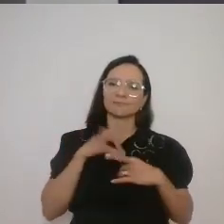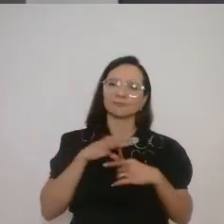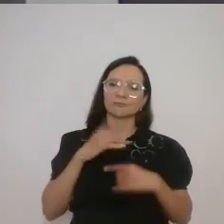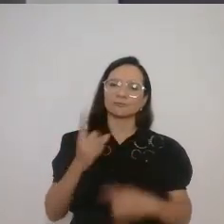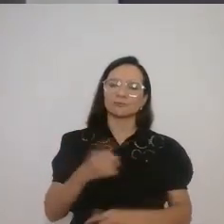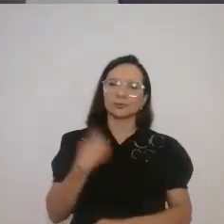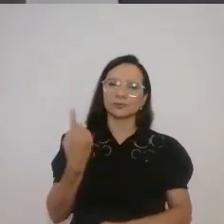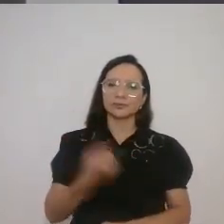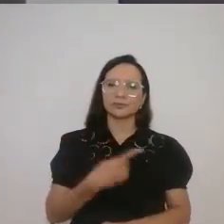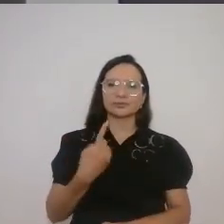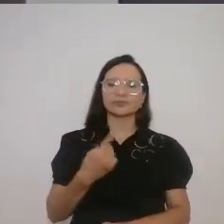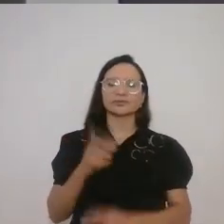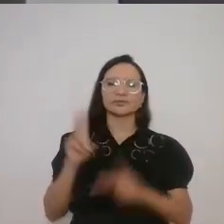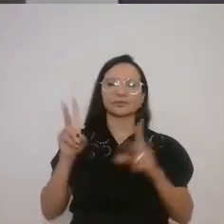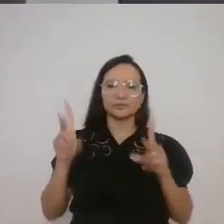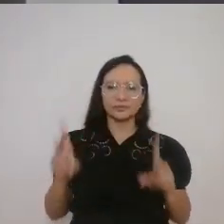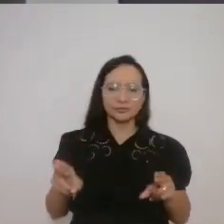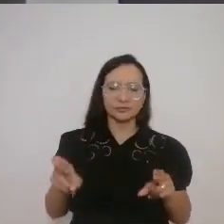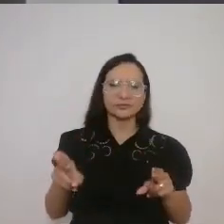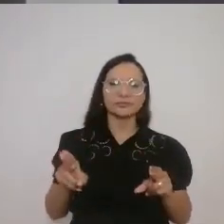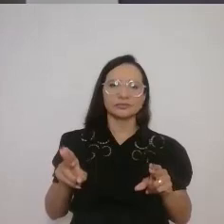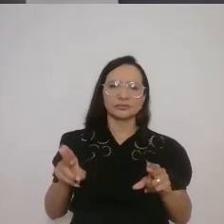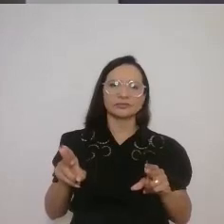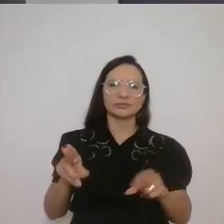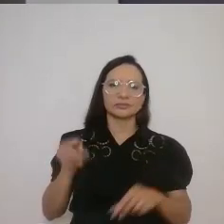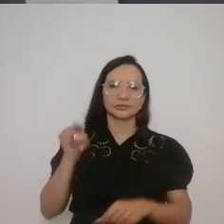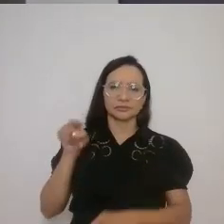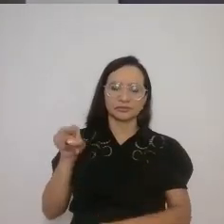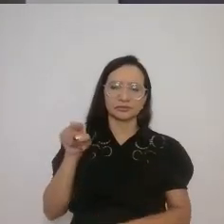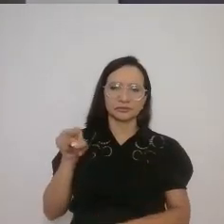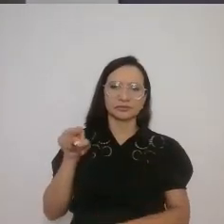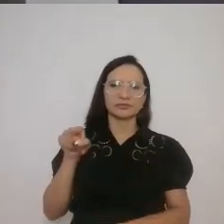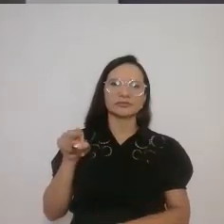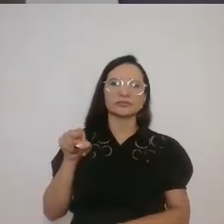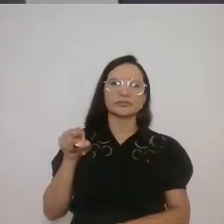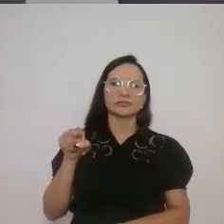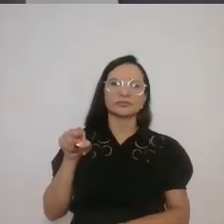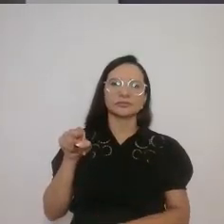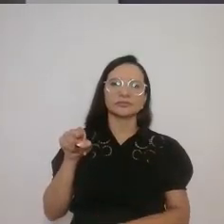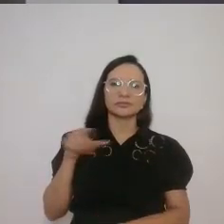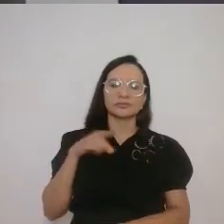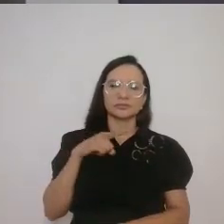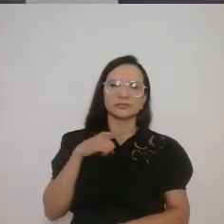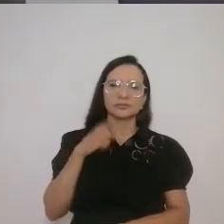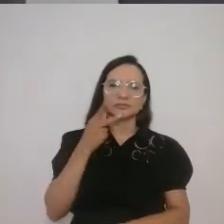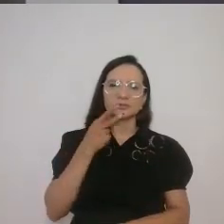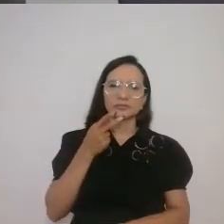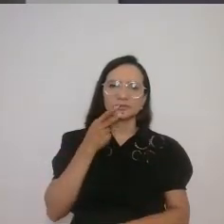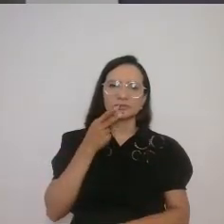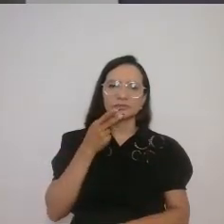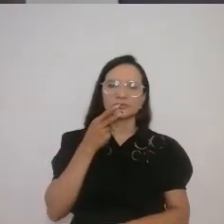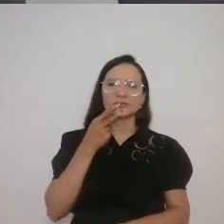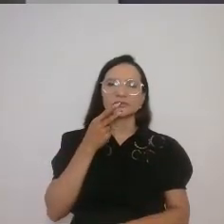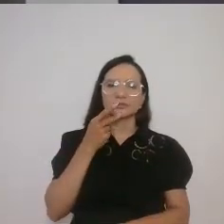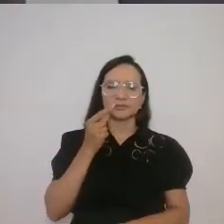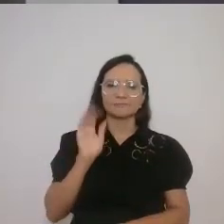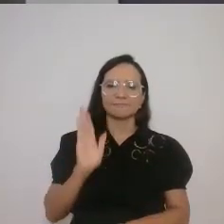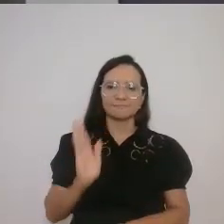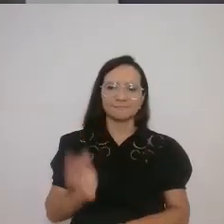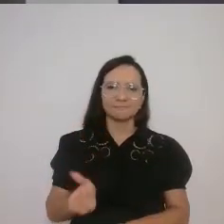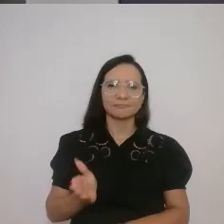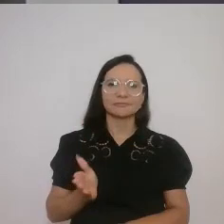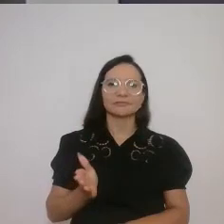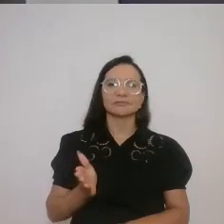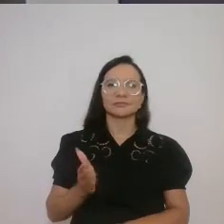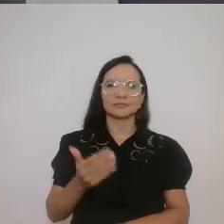relação ao genitor de Vossa Excelência, desembargador Deusdete Maia, que, como disse, bem disse, desembargador Saraiva, e Vossa Excelência também,